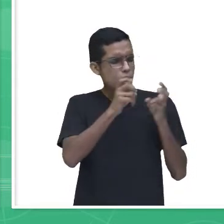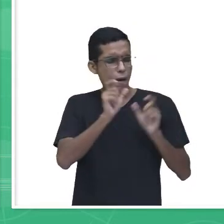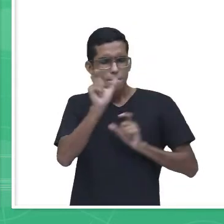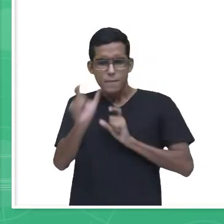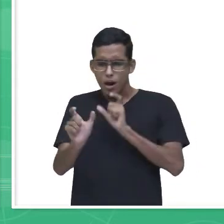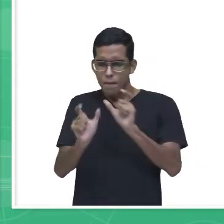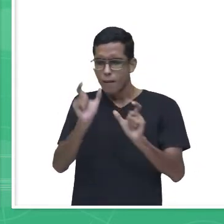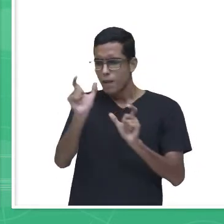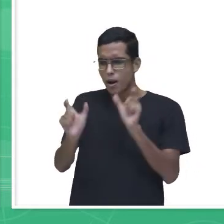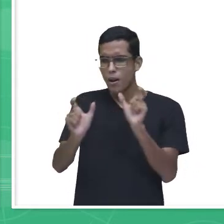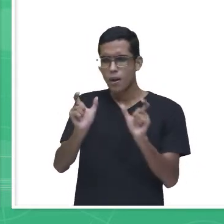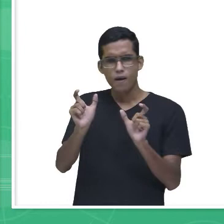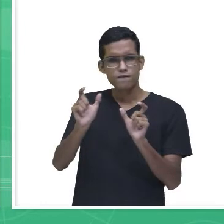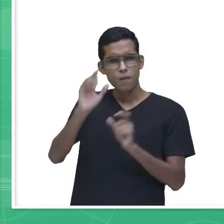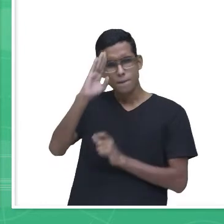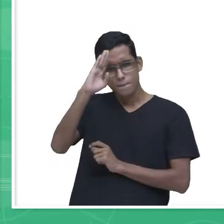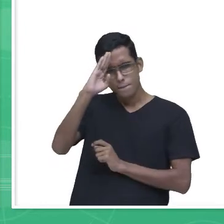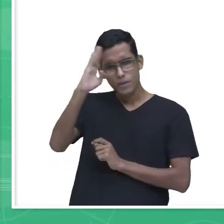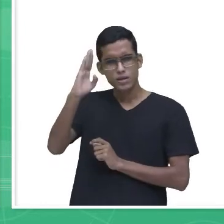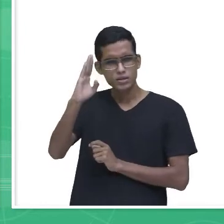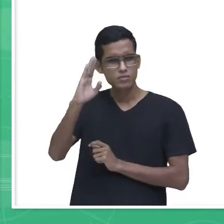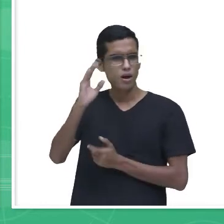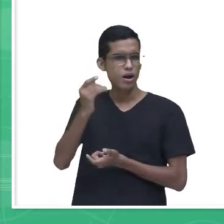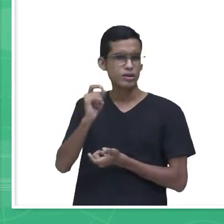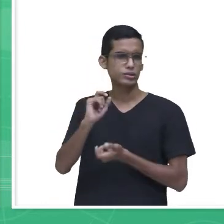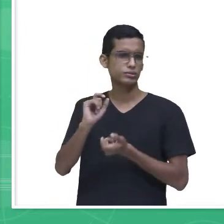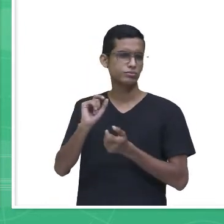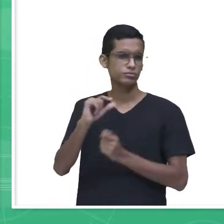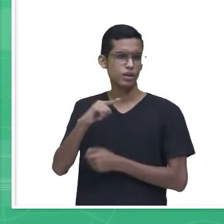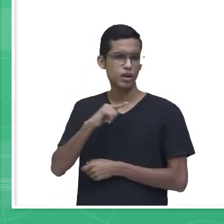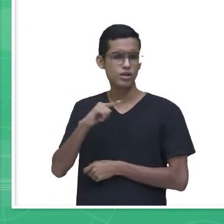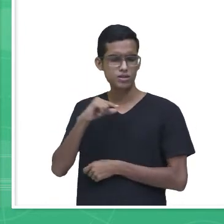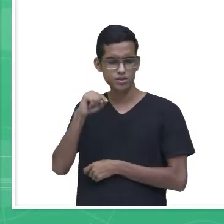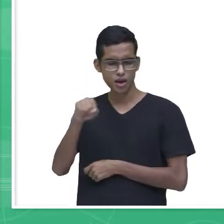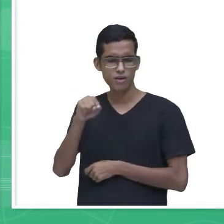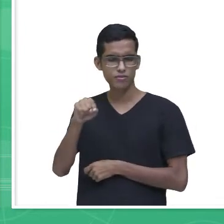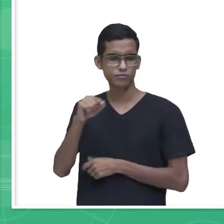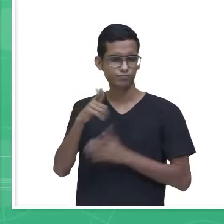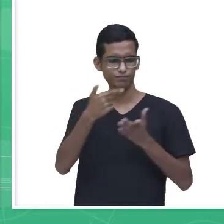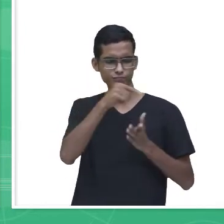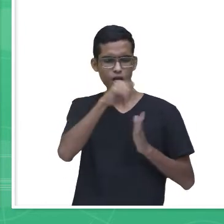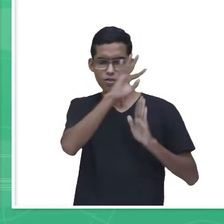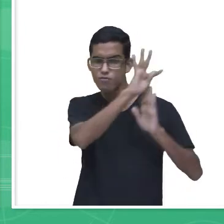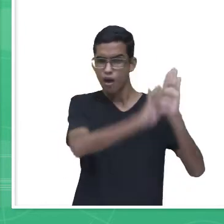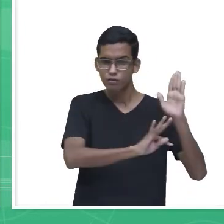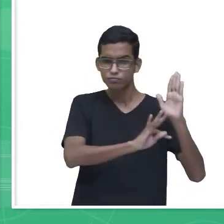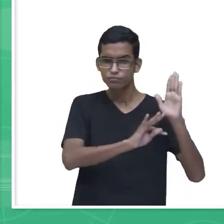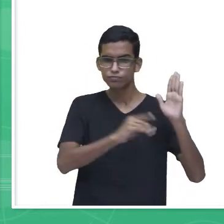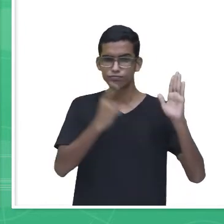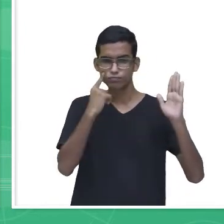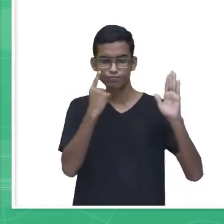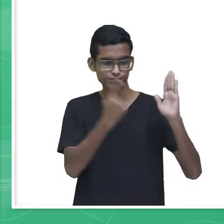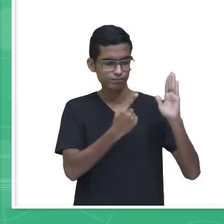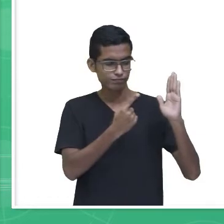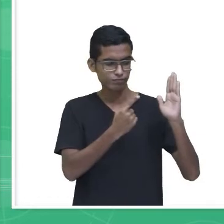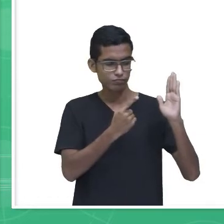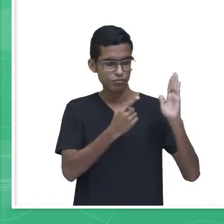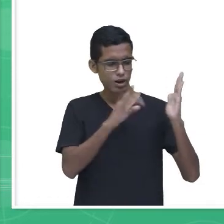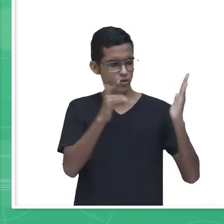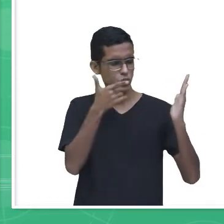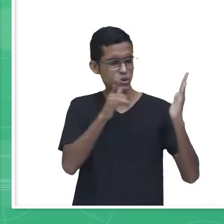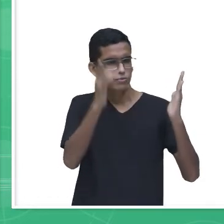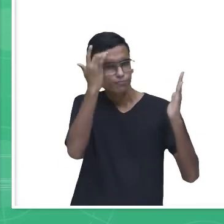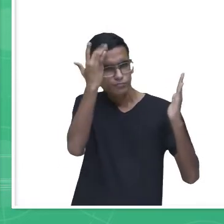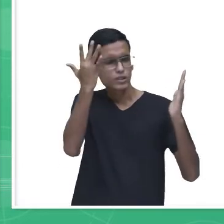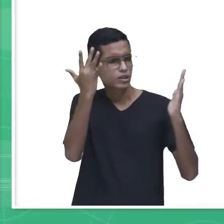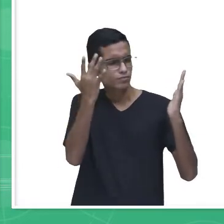são cognatas, tá certo? As palavras aí que vão ajudar vocês aí a compreender o texto com mais facilidade, né?